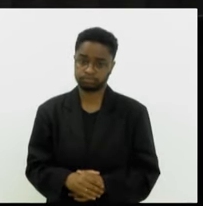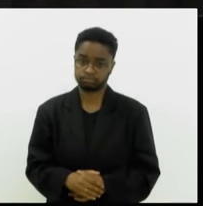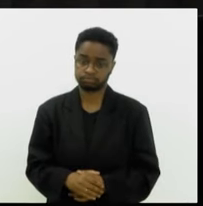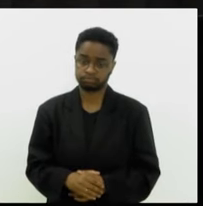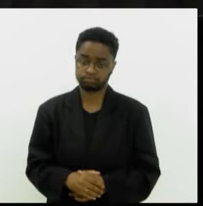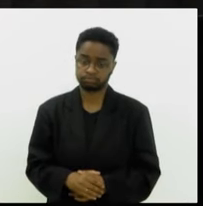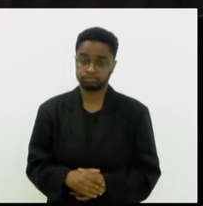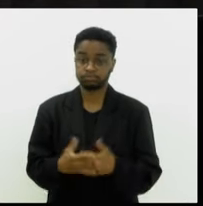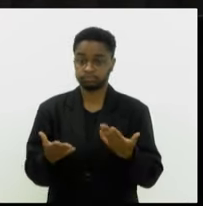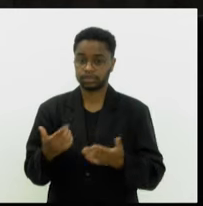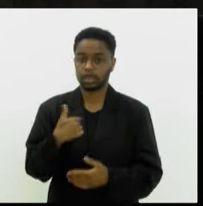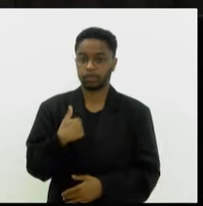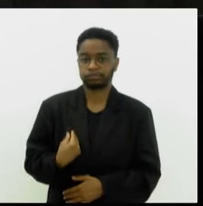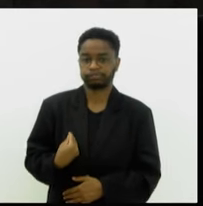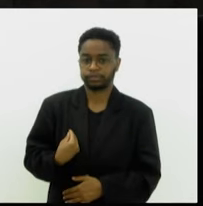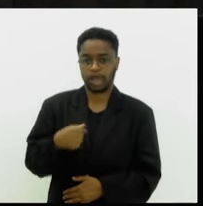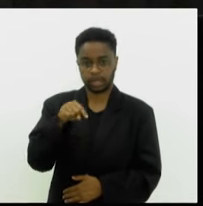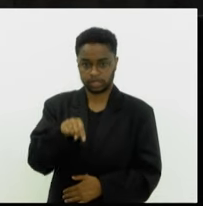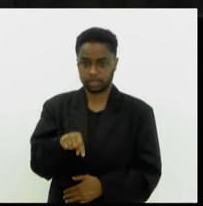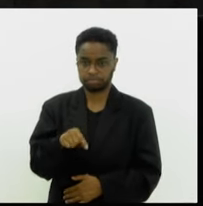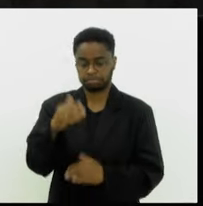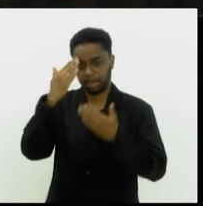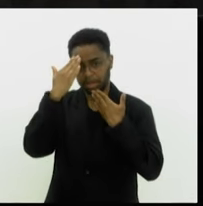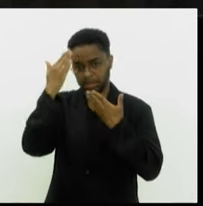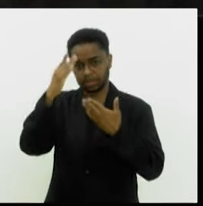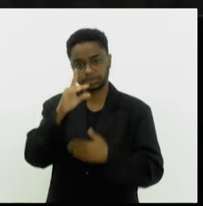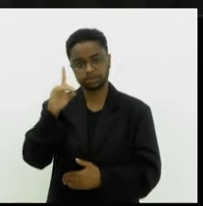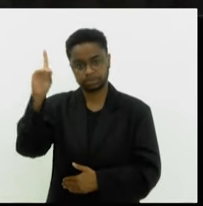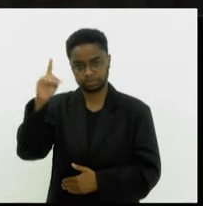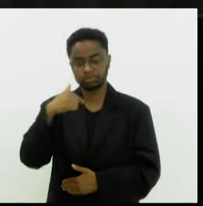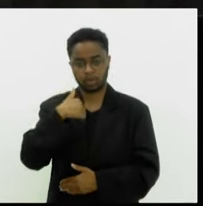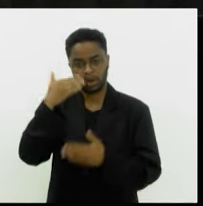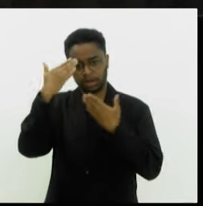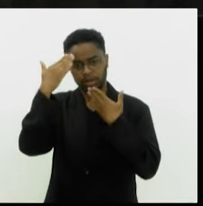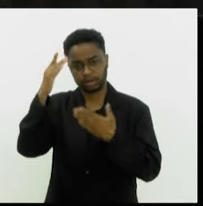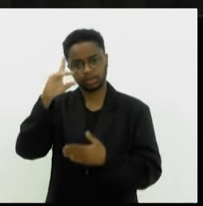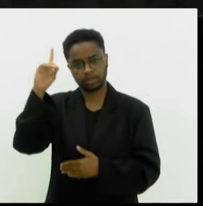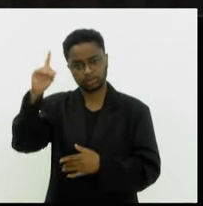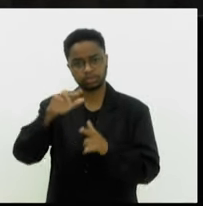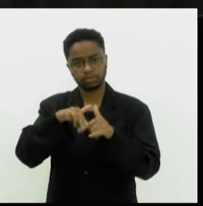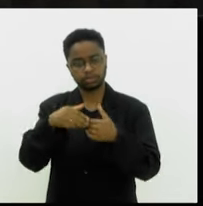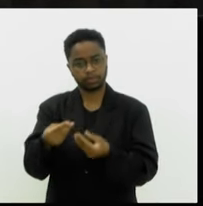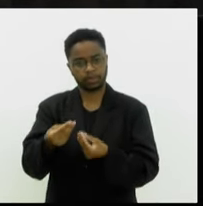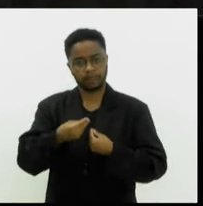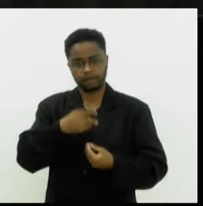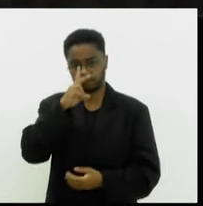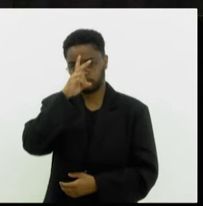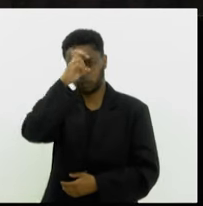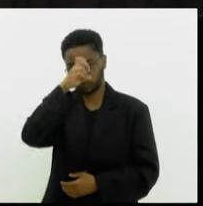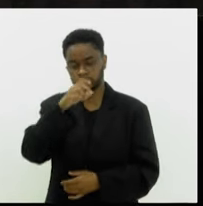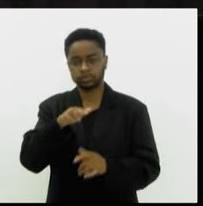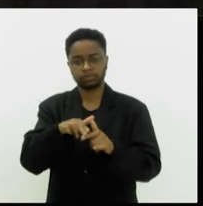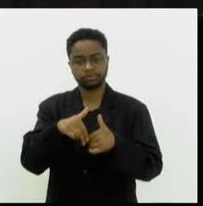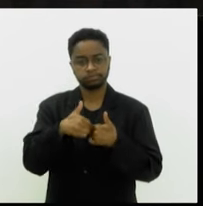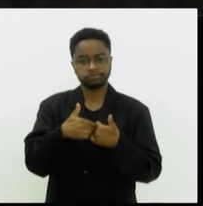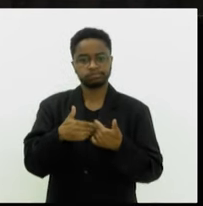Estou aqui em pé, graças a Deus. Agradeço muito a Deus pela força, pelo